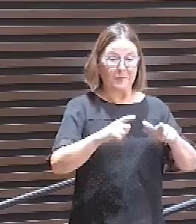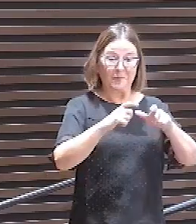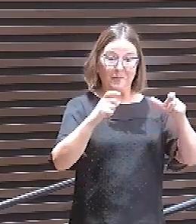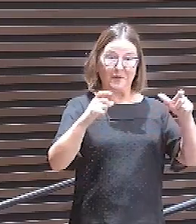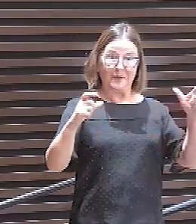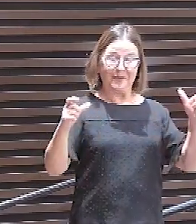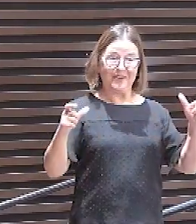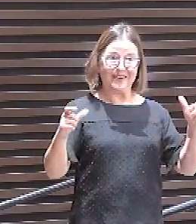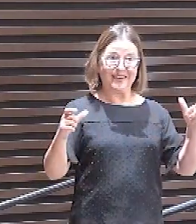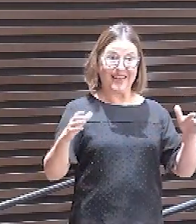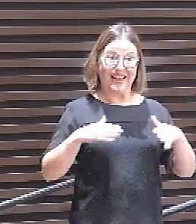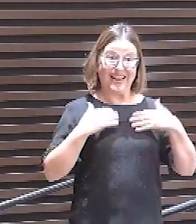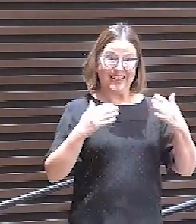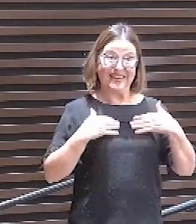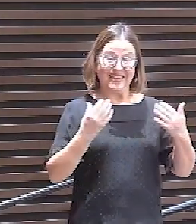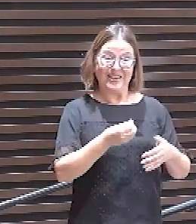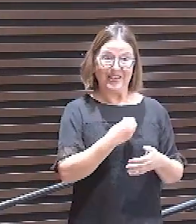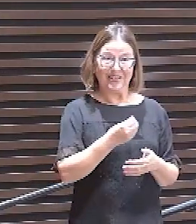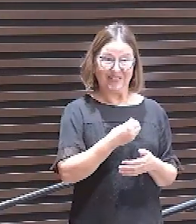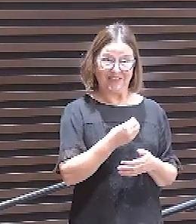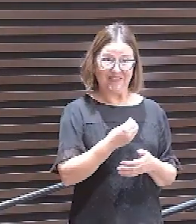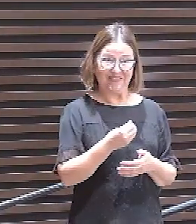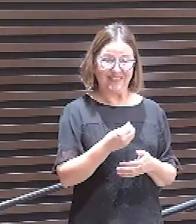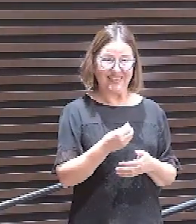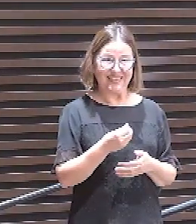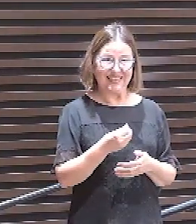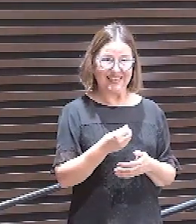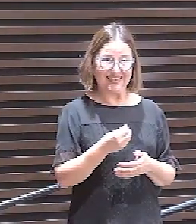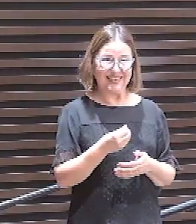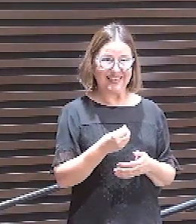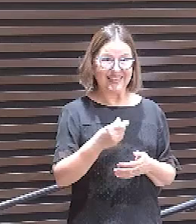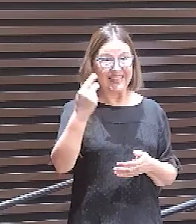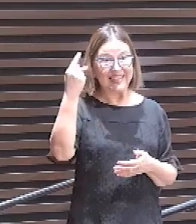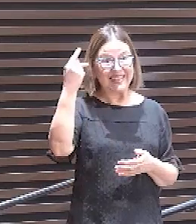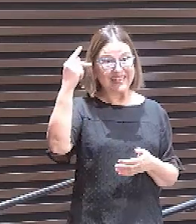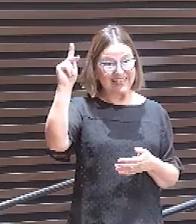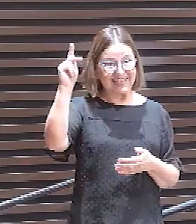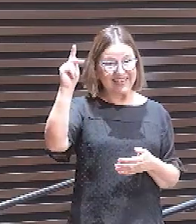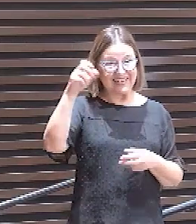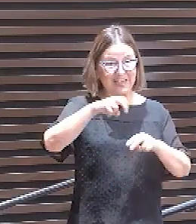de viver dele, por ele e para ele.